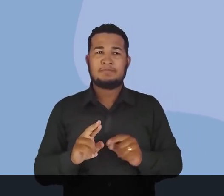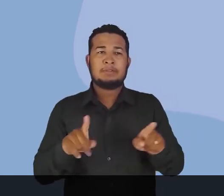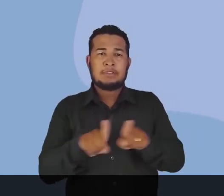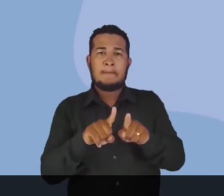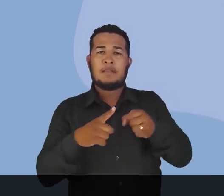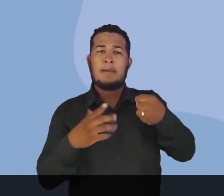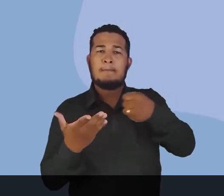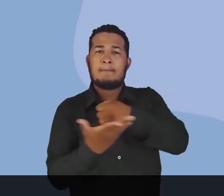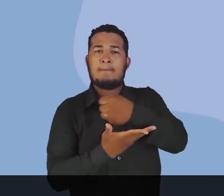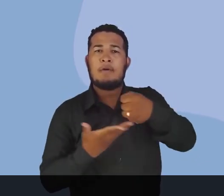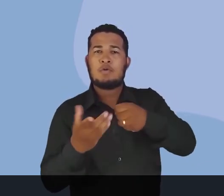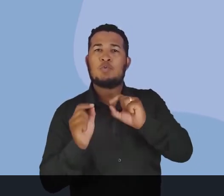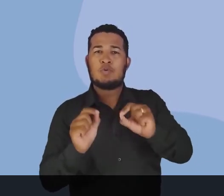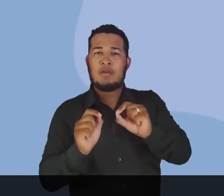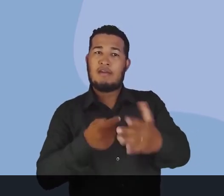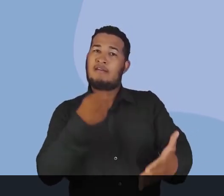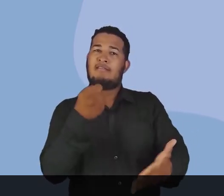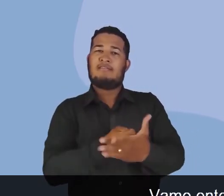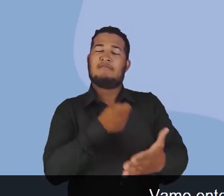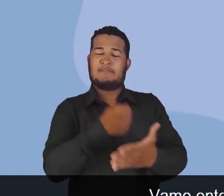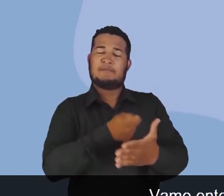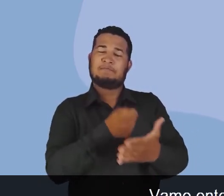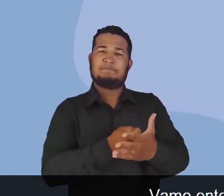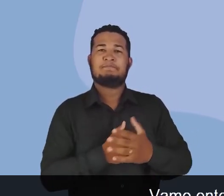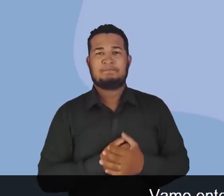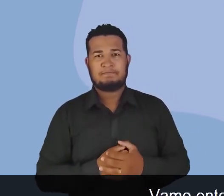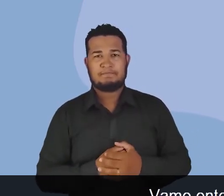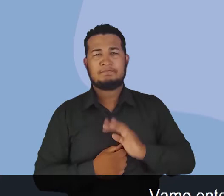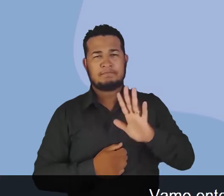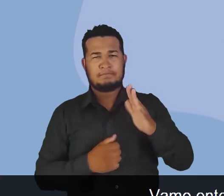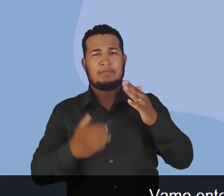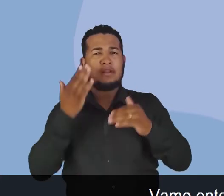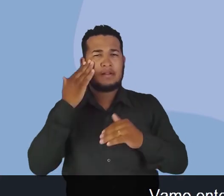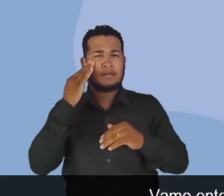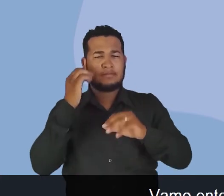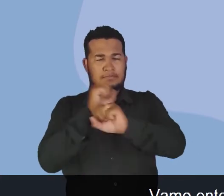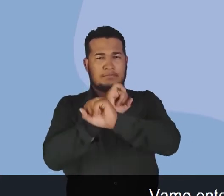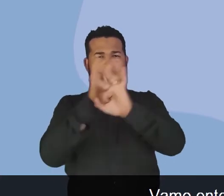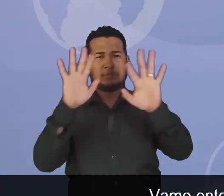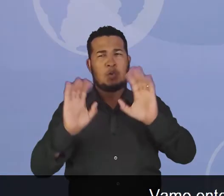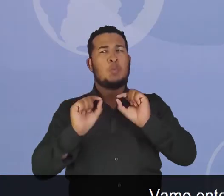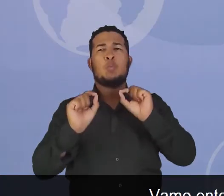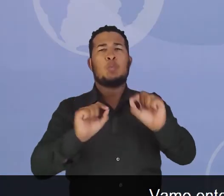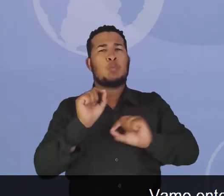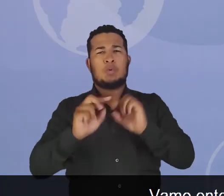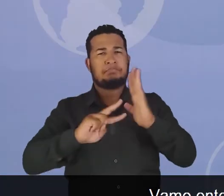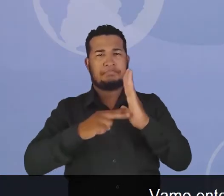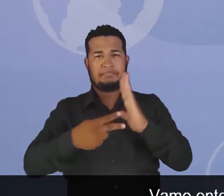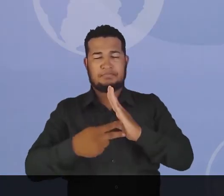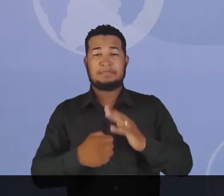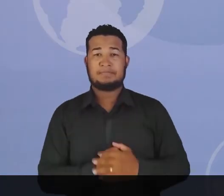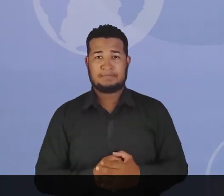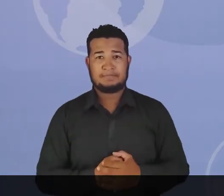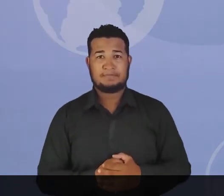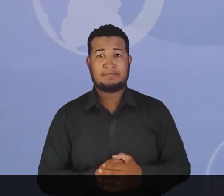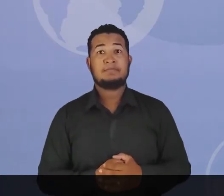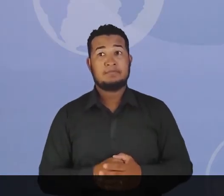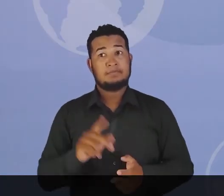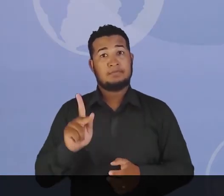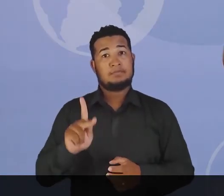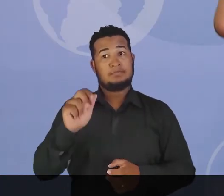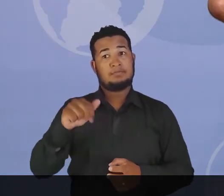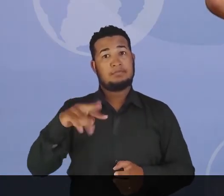pautada no dever. Vamos entender o que o Kant quer dizer com isso. Volta aqui comigo. Para